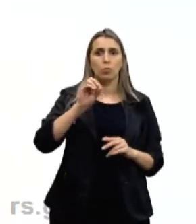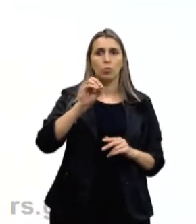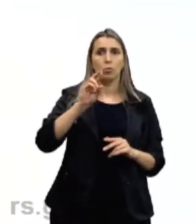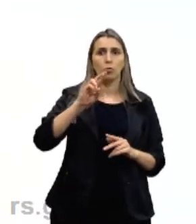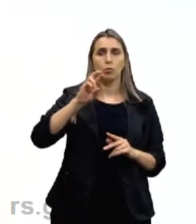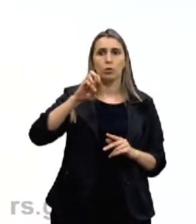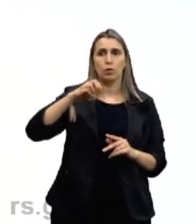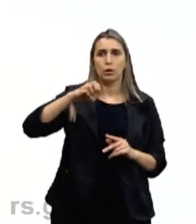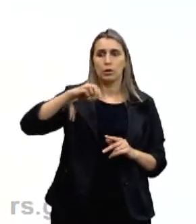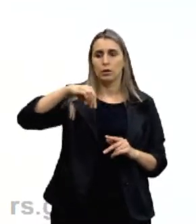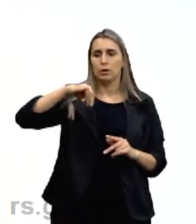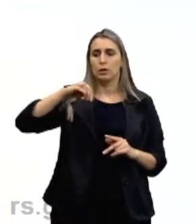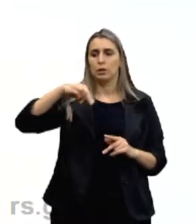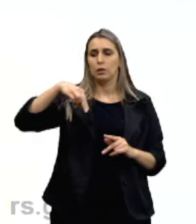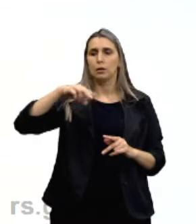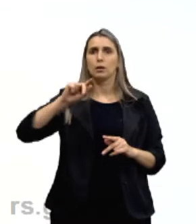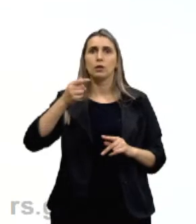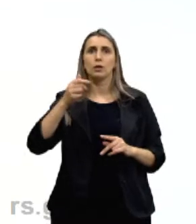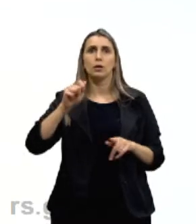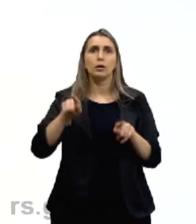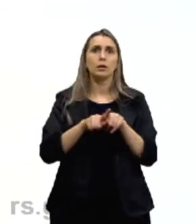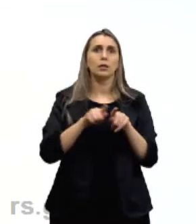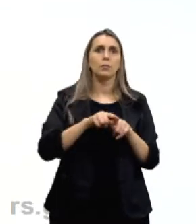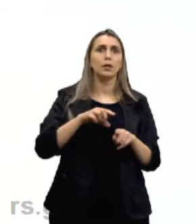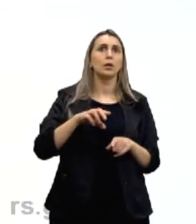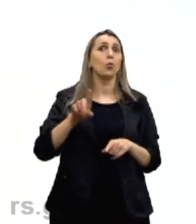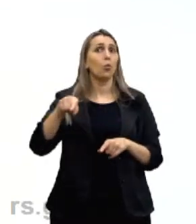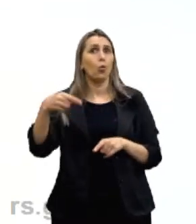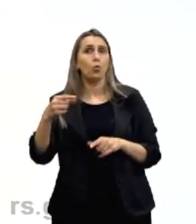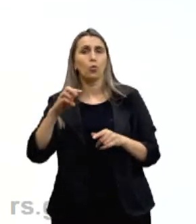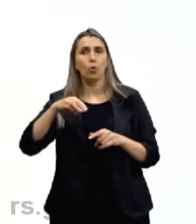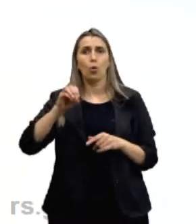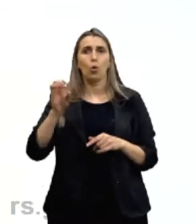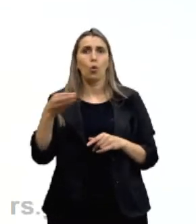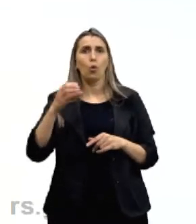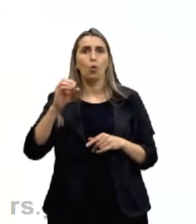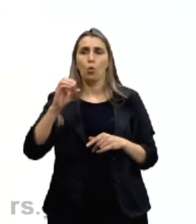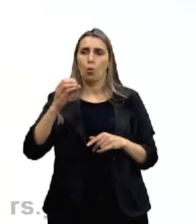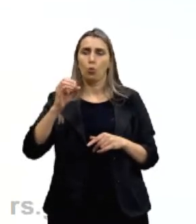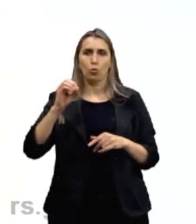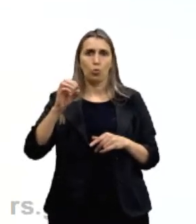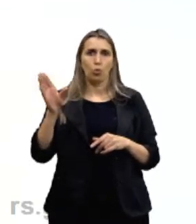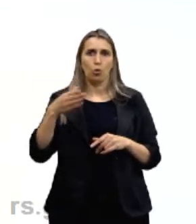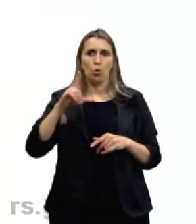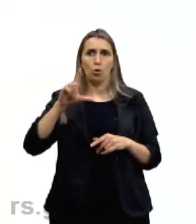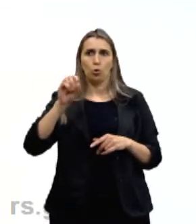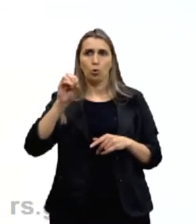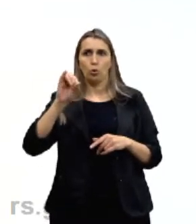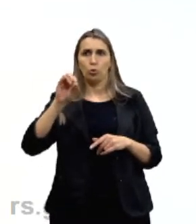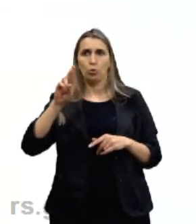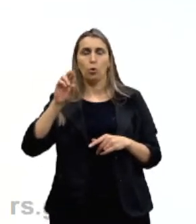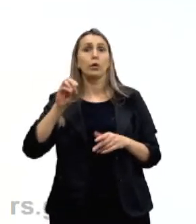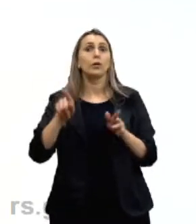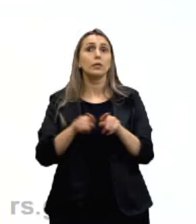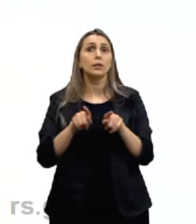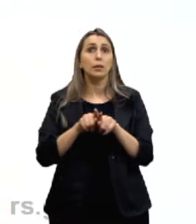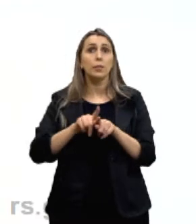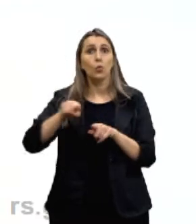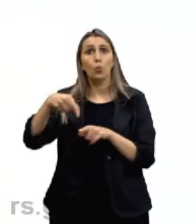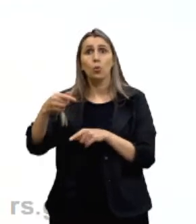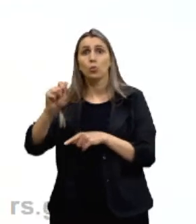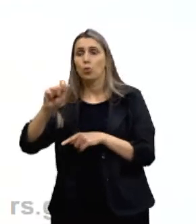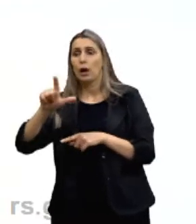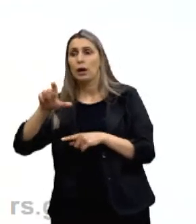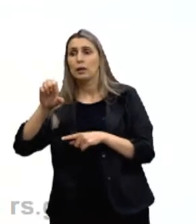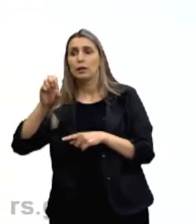e o moço loiro tá e o Alencar né gente porque o Alencar ele